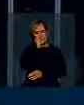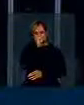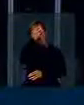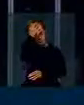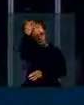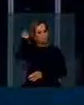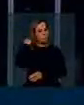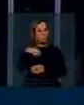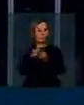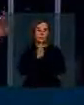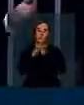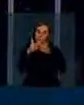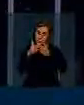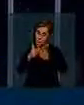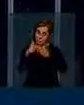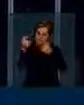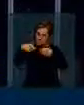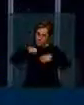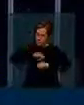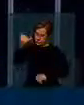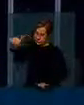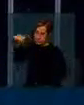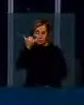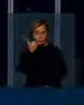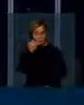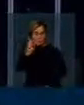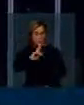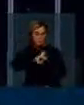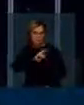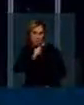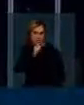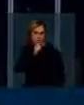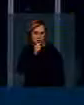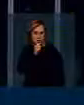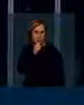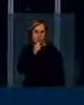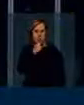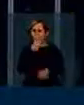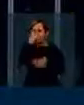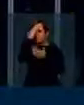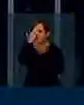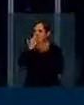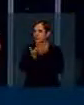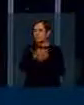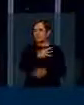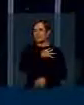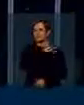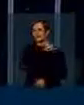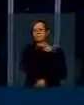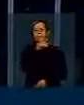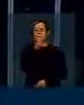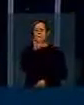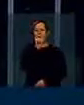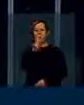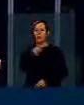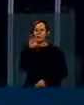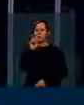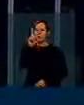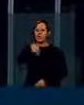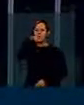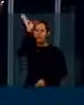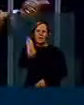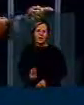Coronel Vilela, eu pedi a ele que me desse uma resposta, ainda não me deu, que eu não acredito que o General Enzo, que é um brasileiro,